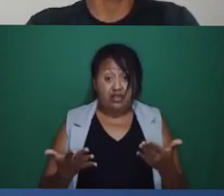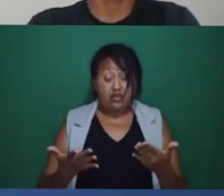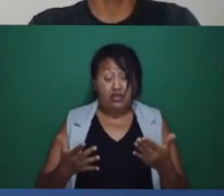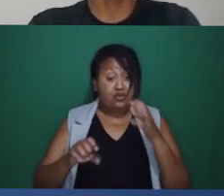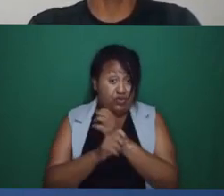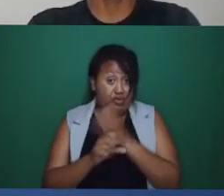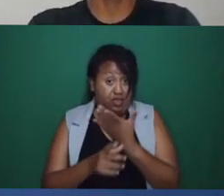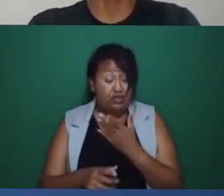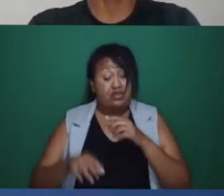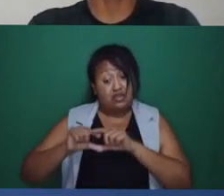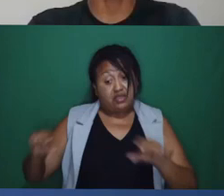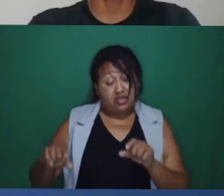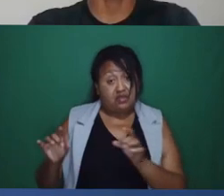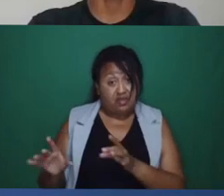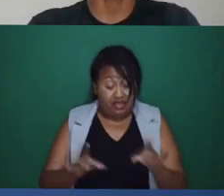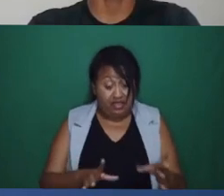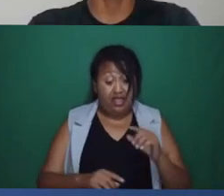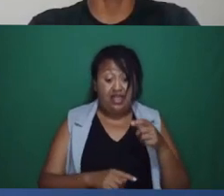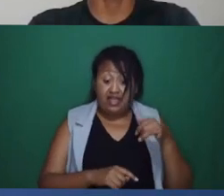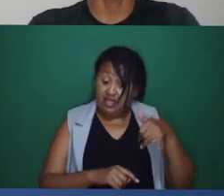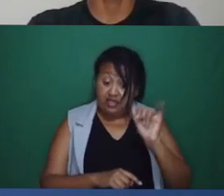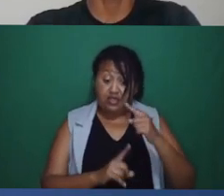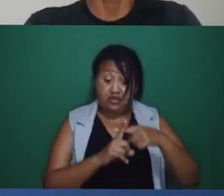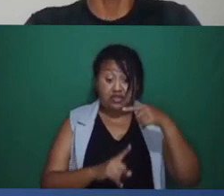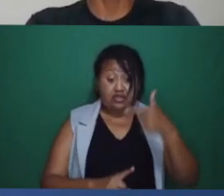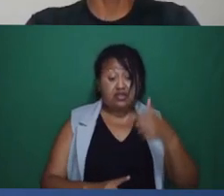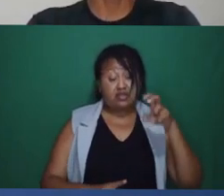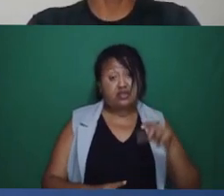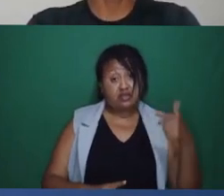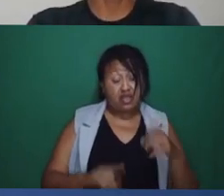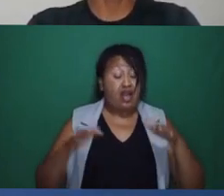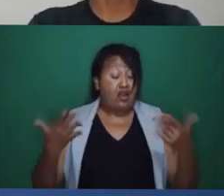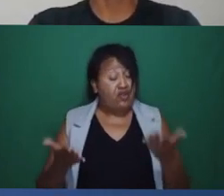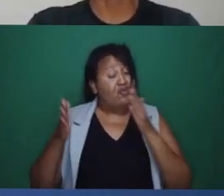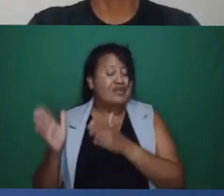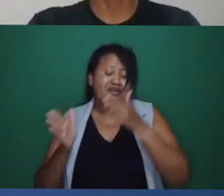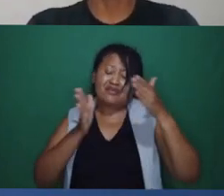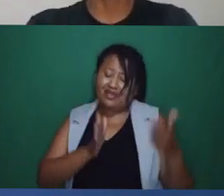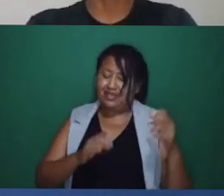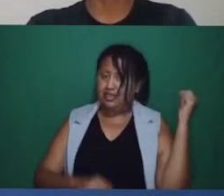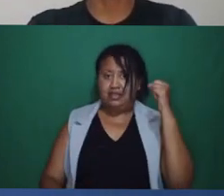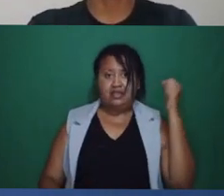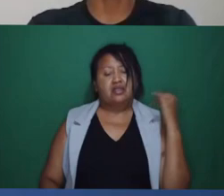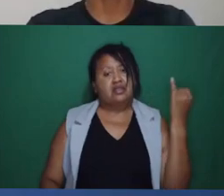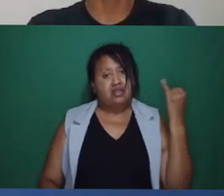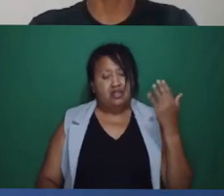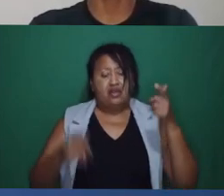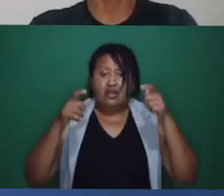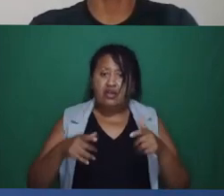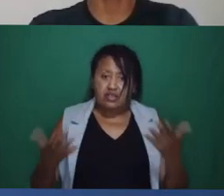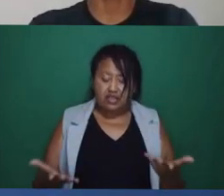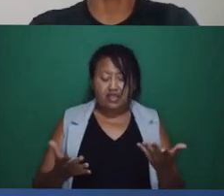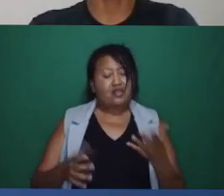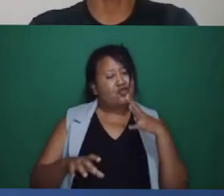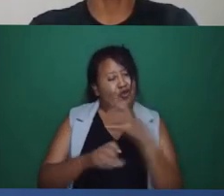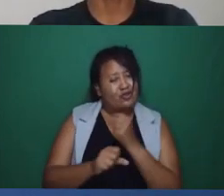o total de bilhetes Y mais 252 agora vamos para a parte que é extremamente importante onde ele